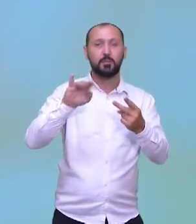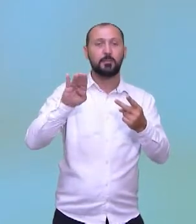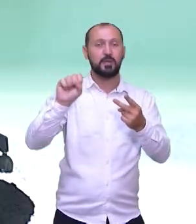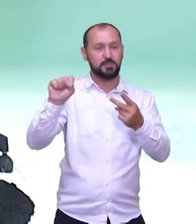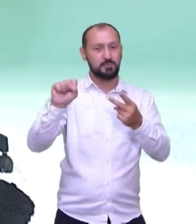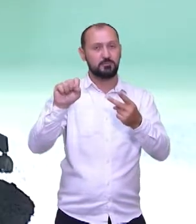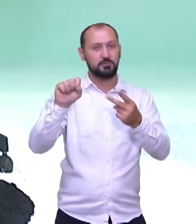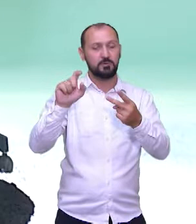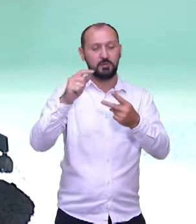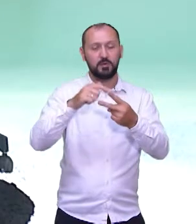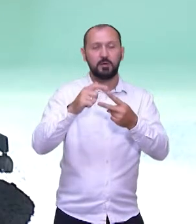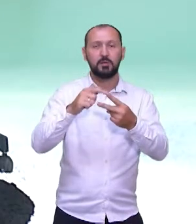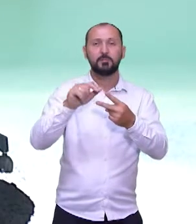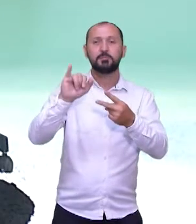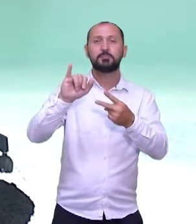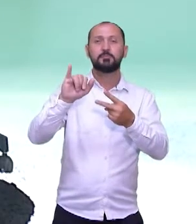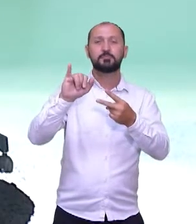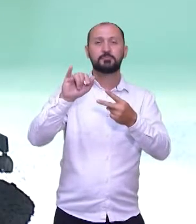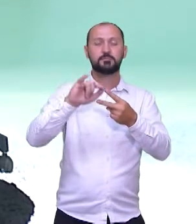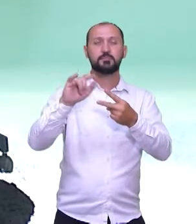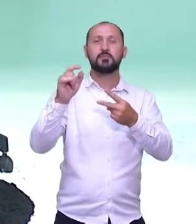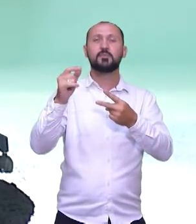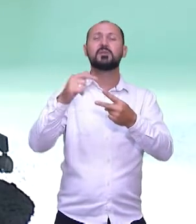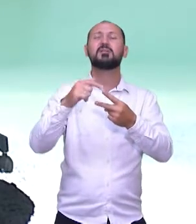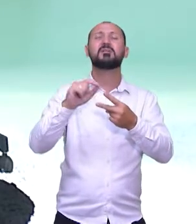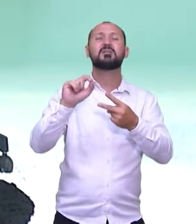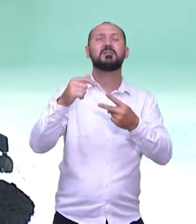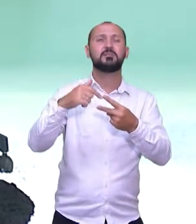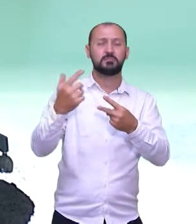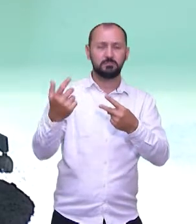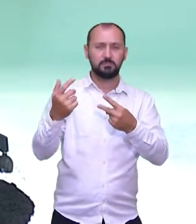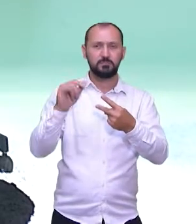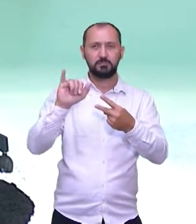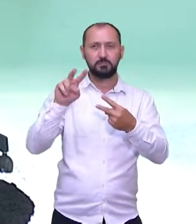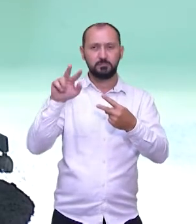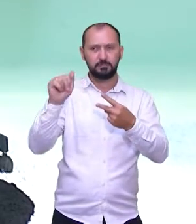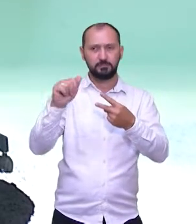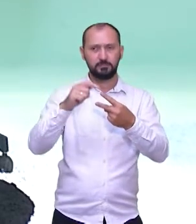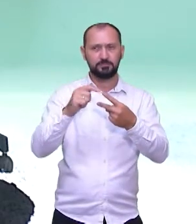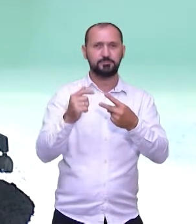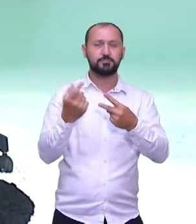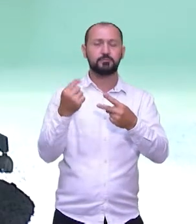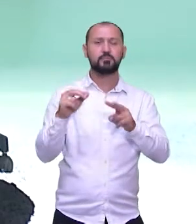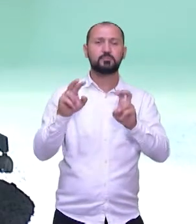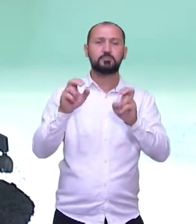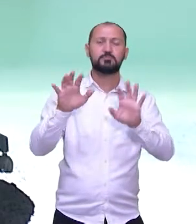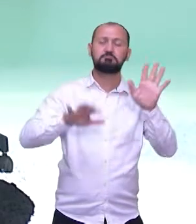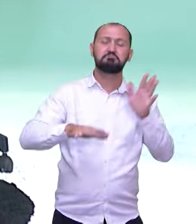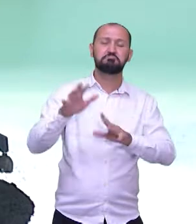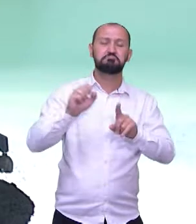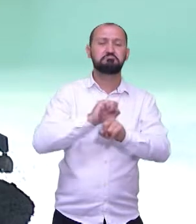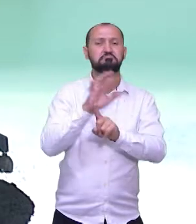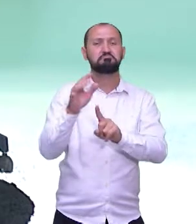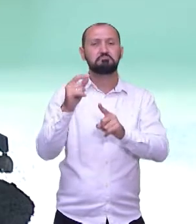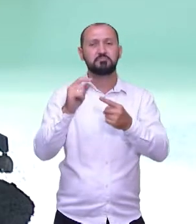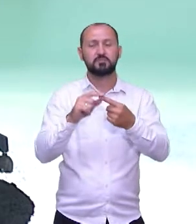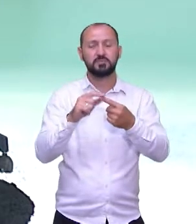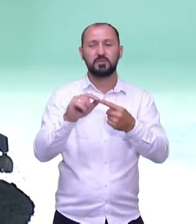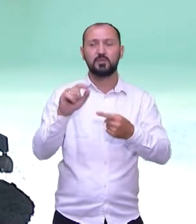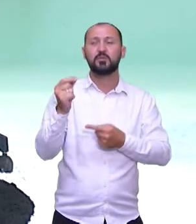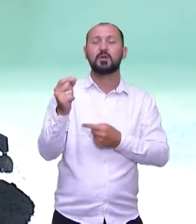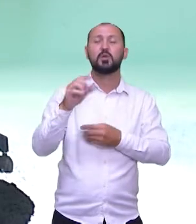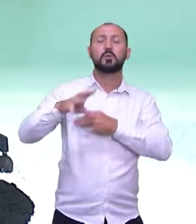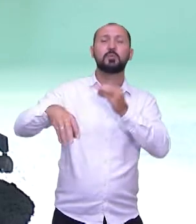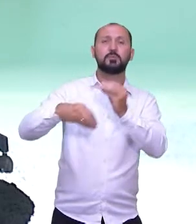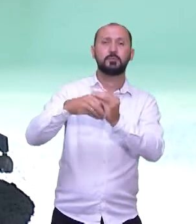IBS, né? Exato. O IVA é o imposto sobre o valor agregado. O IVA é o termo genérico, que é o imposto sobre o